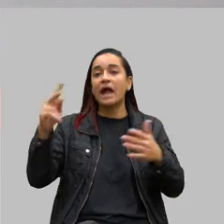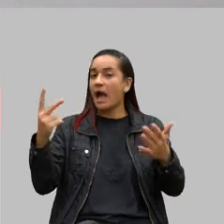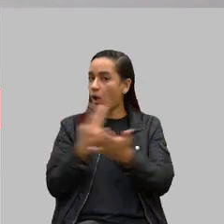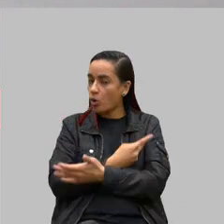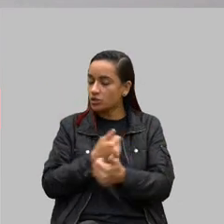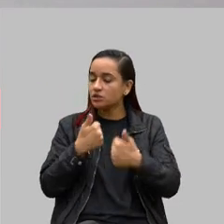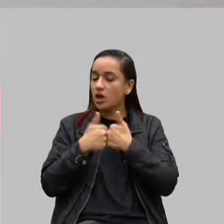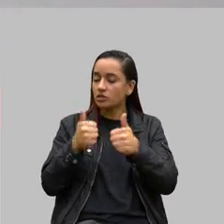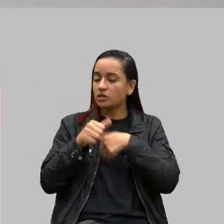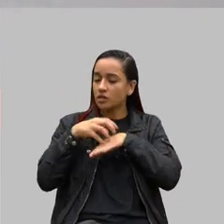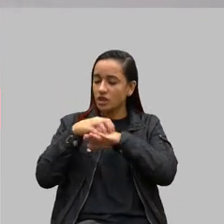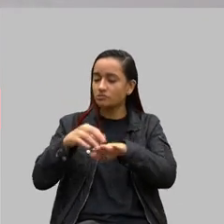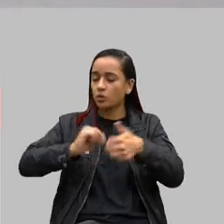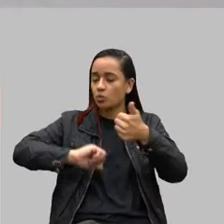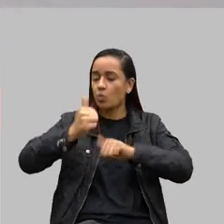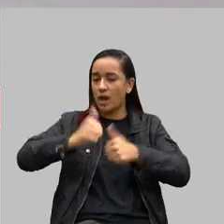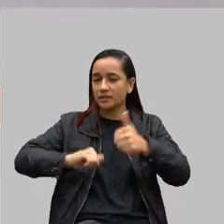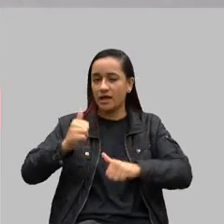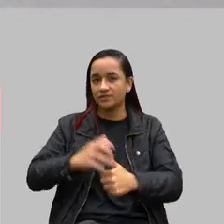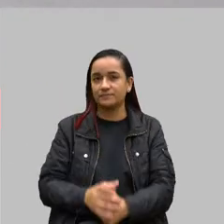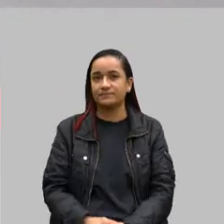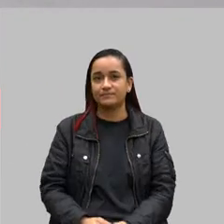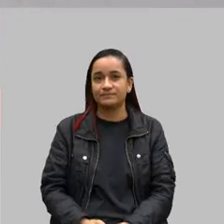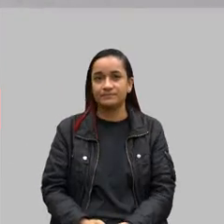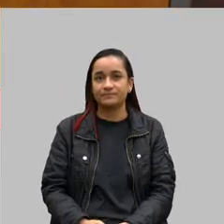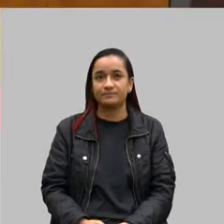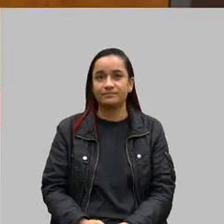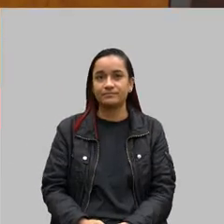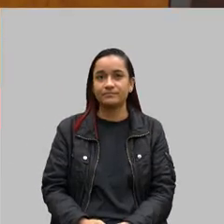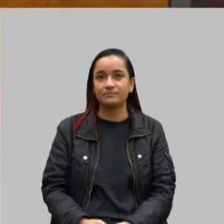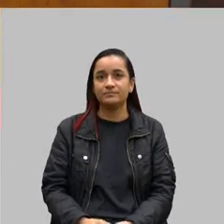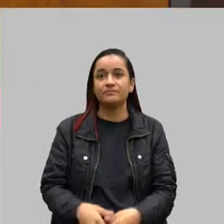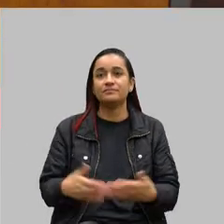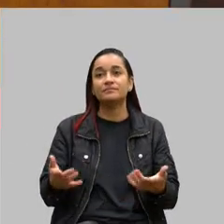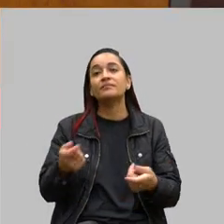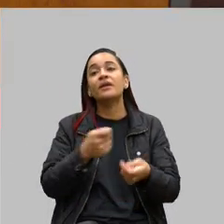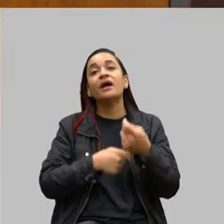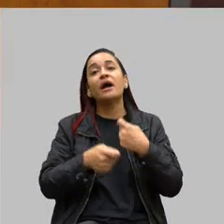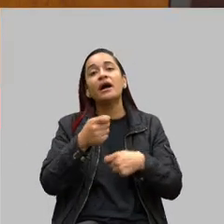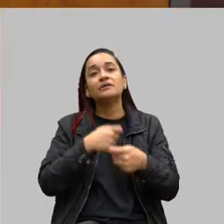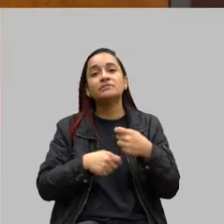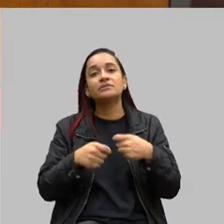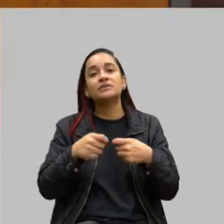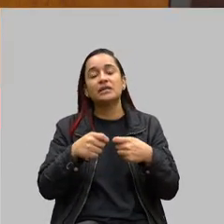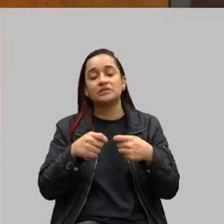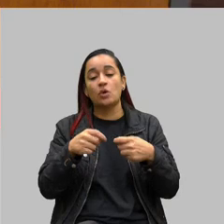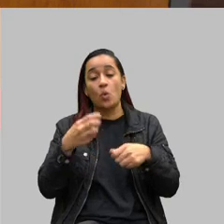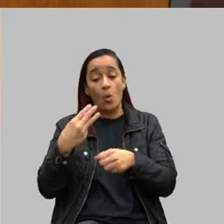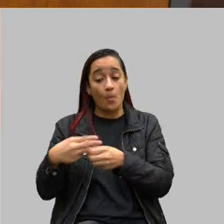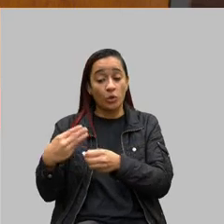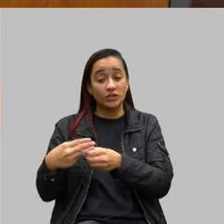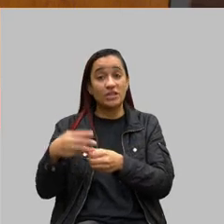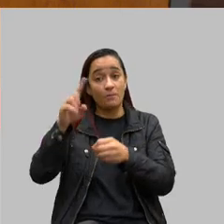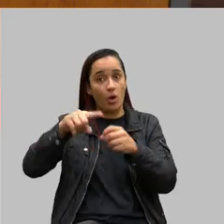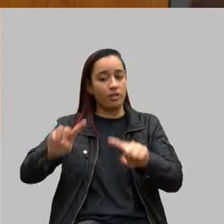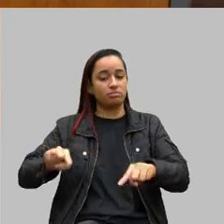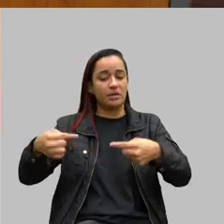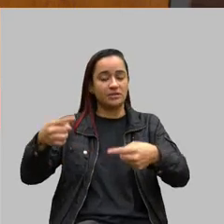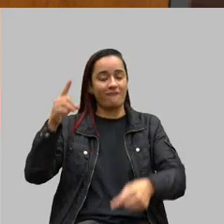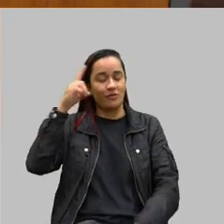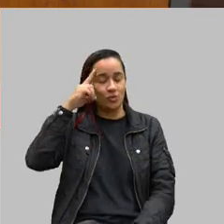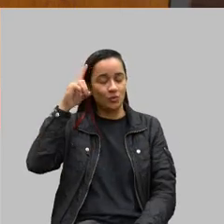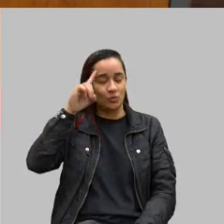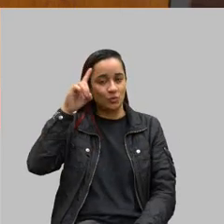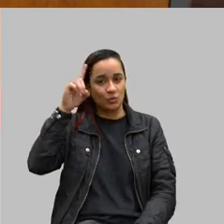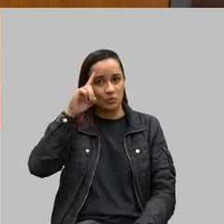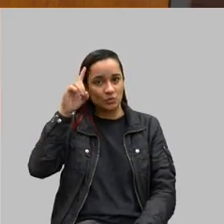de qualidade administrar o município deve ser um desafio de diário e